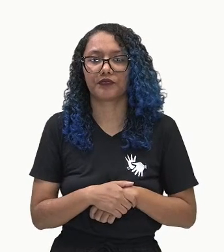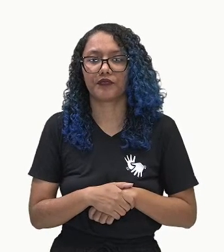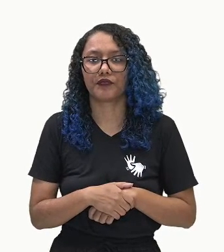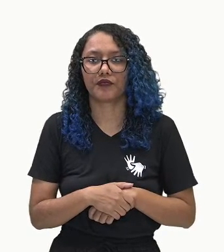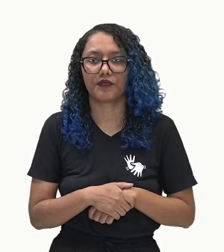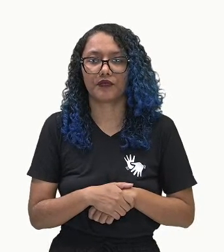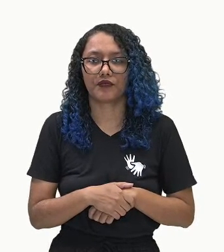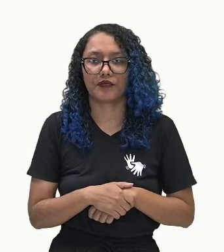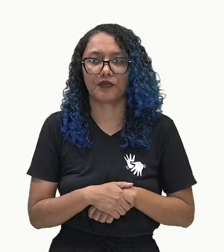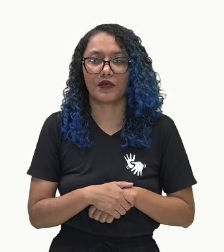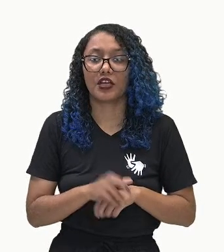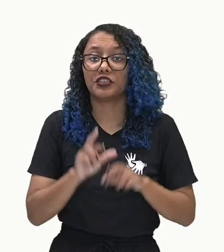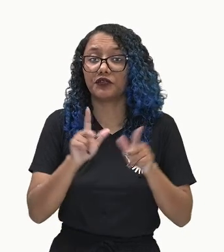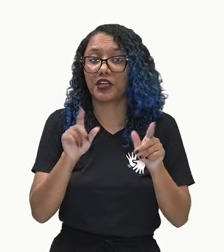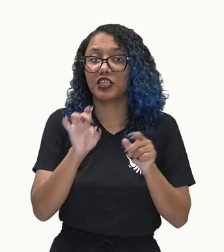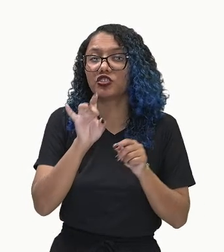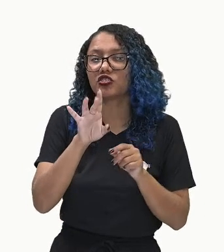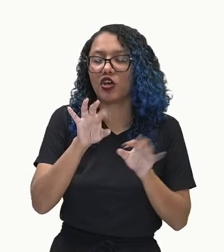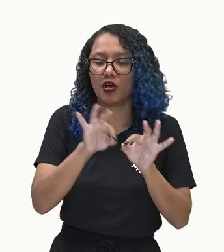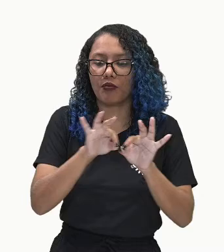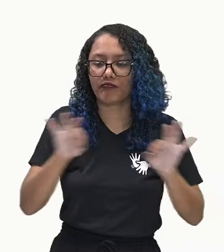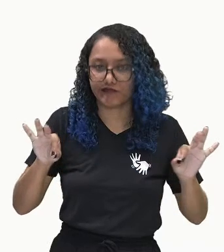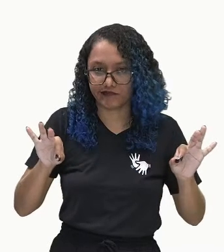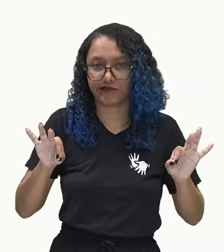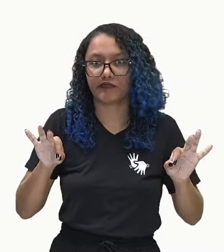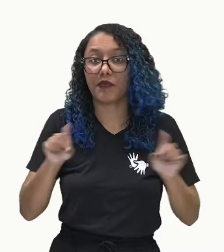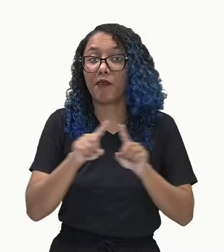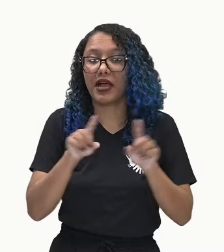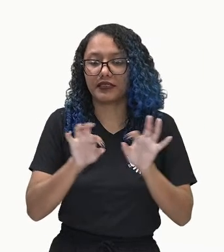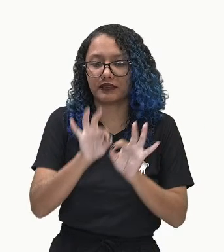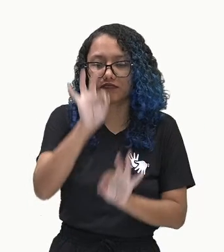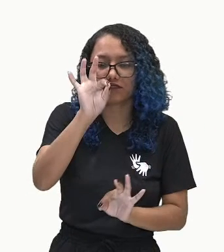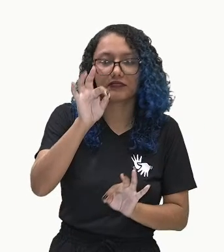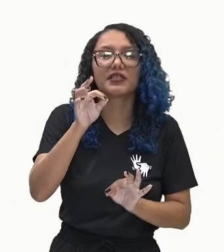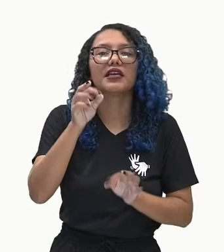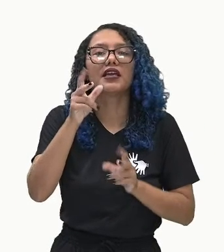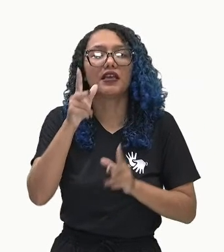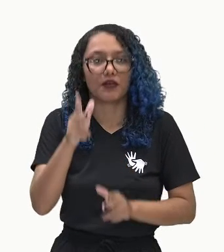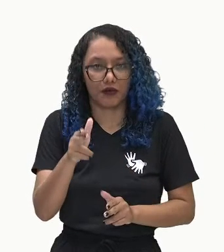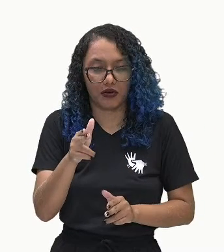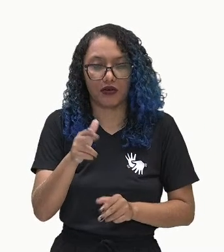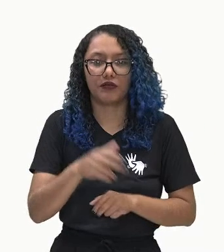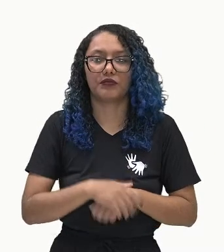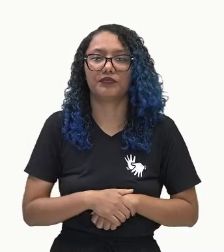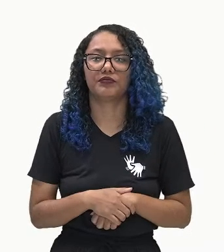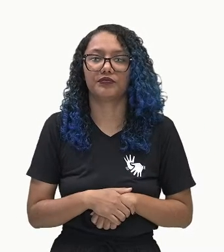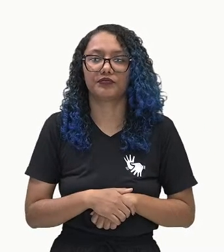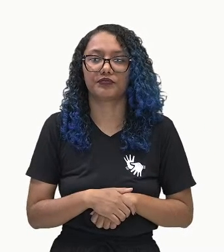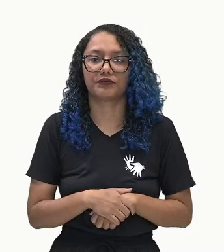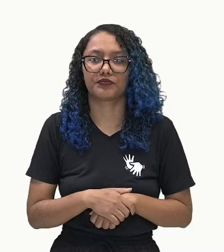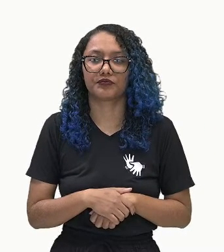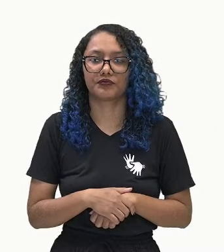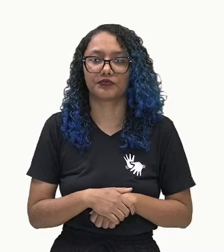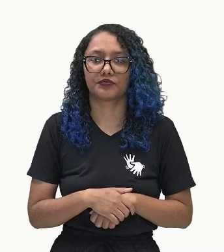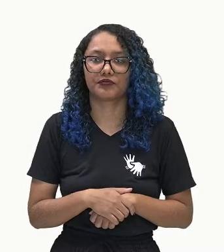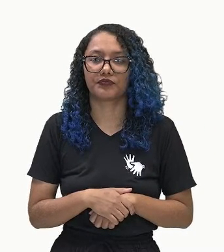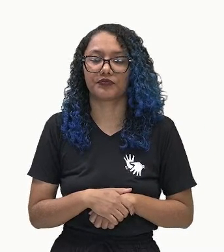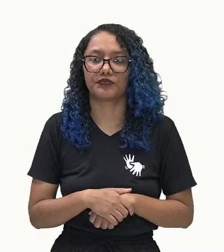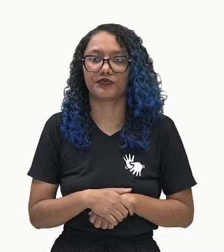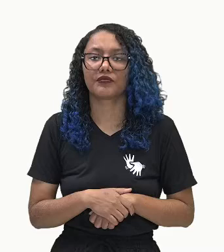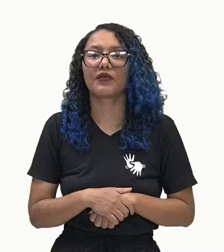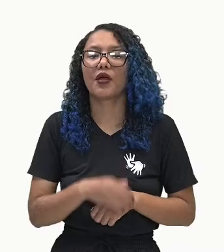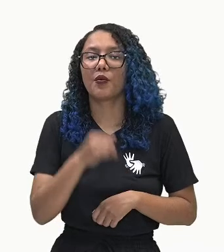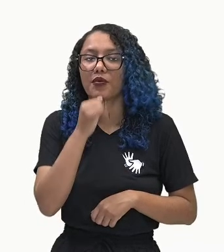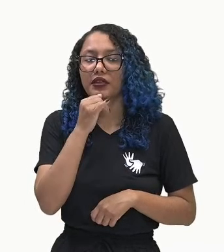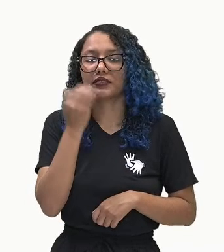eixo horizontal, tá bom? Tanto faz agora você considerar essa distância da sua esquerda